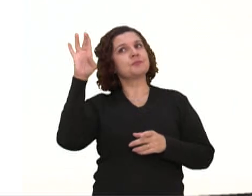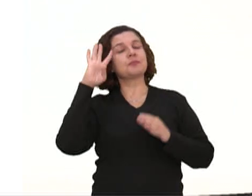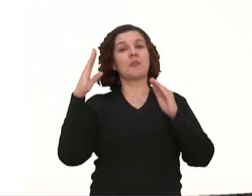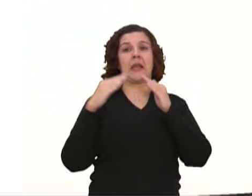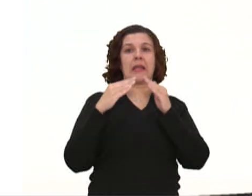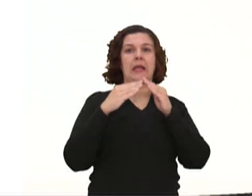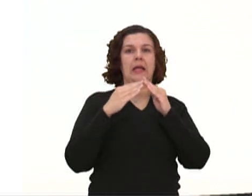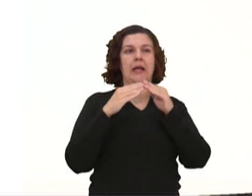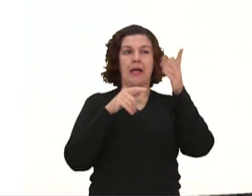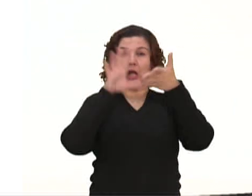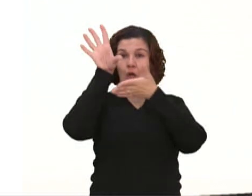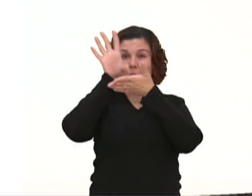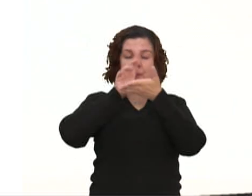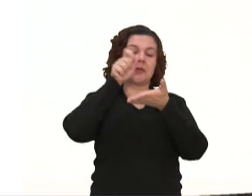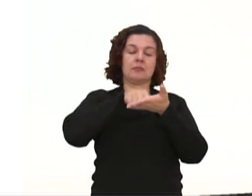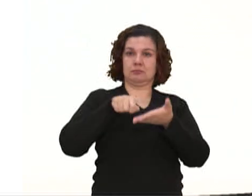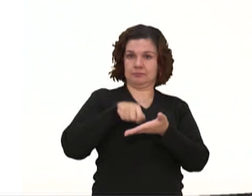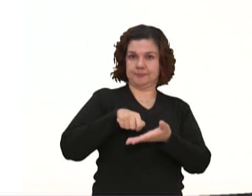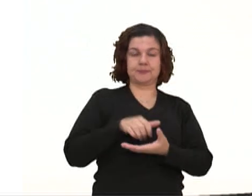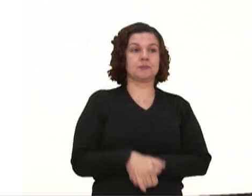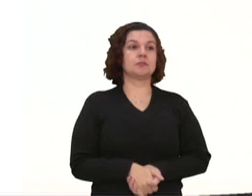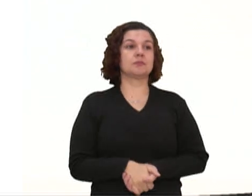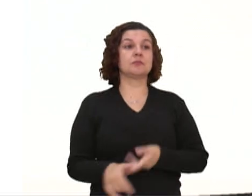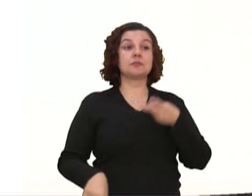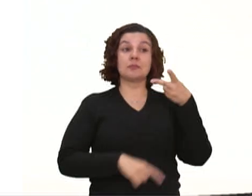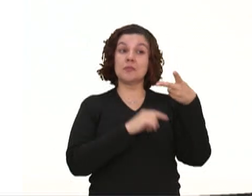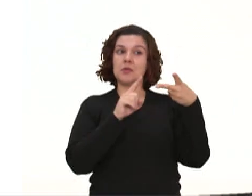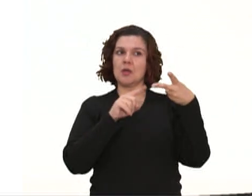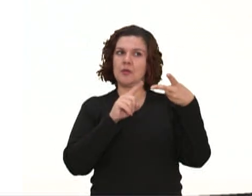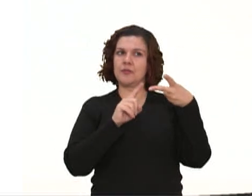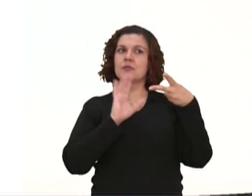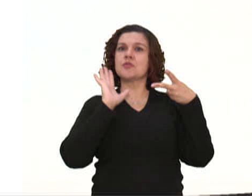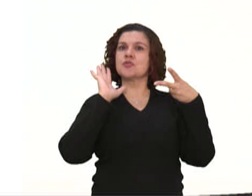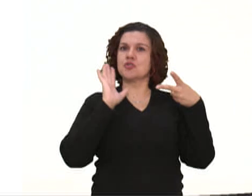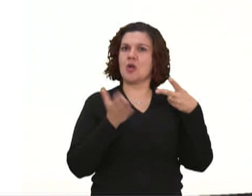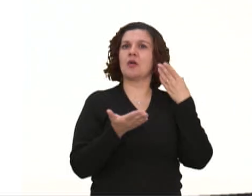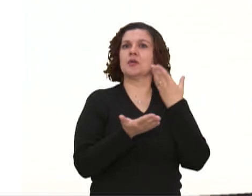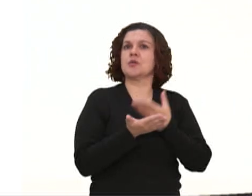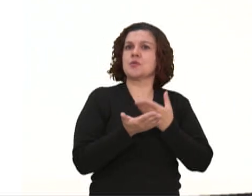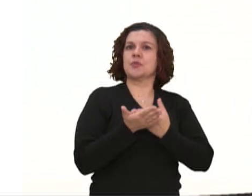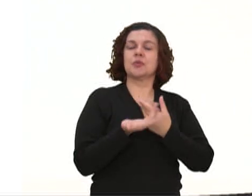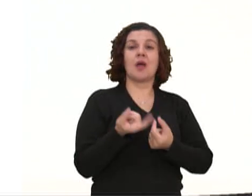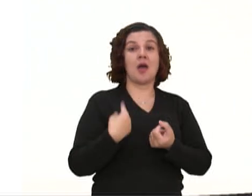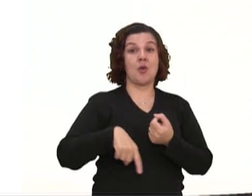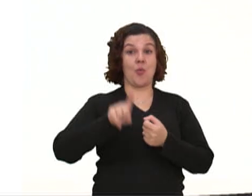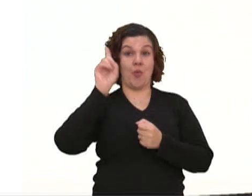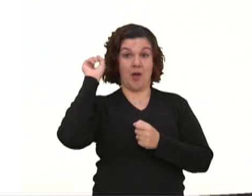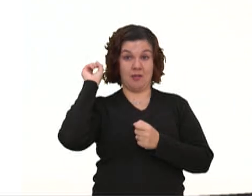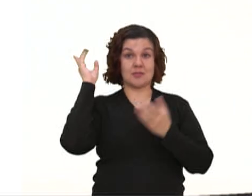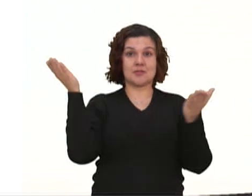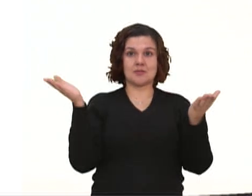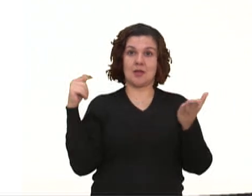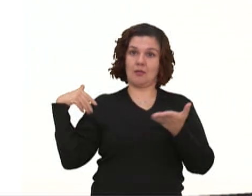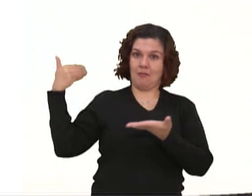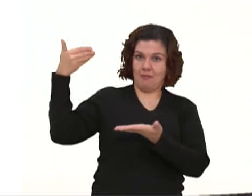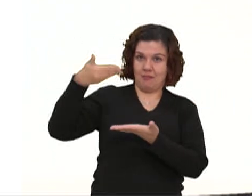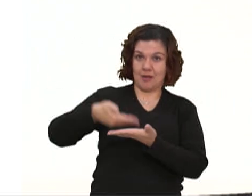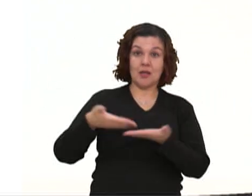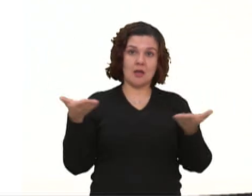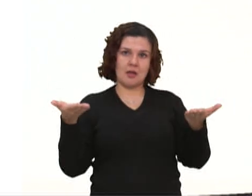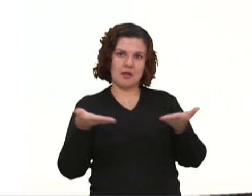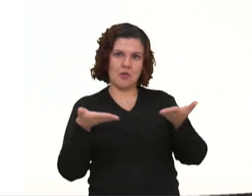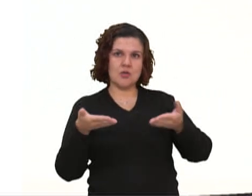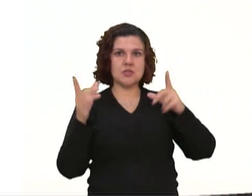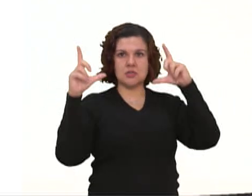analise ali e marque no teu caderno. E depois, considerando o que estudamos até aqui, o que falamos até aqui na aula de hoje, essa